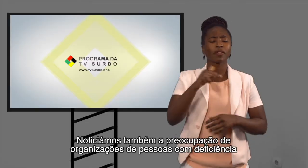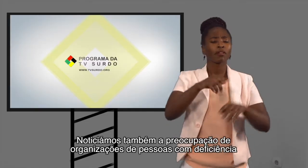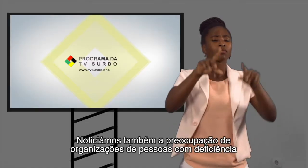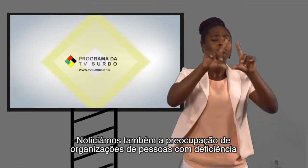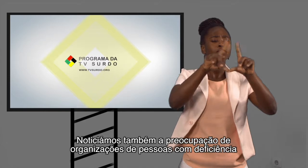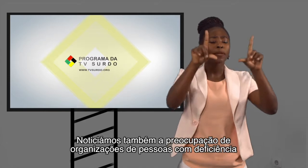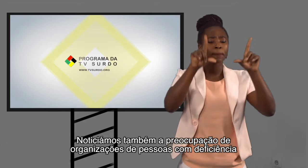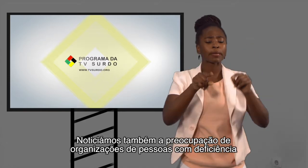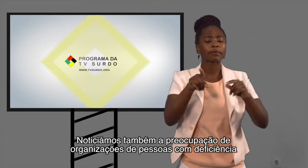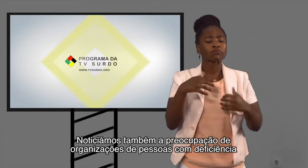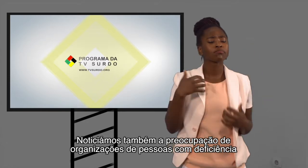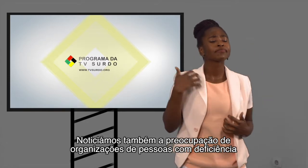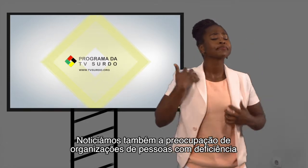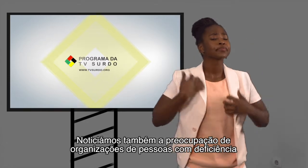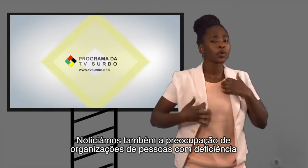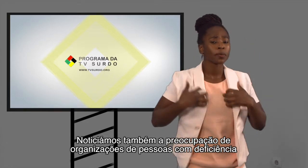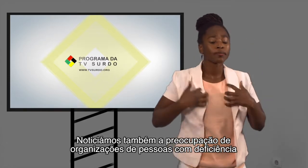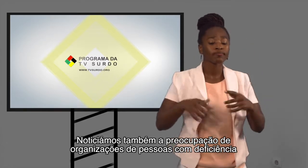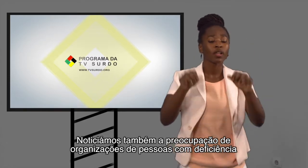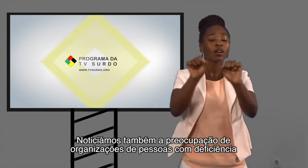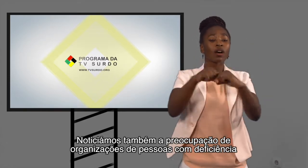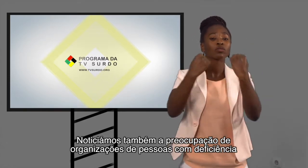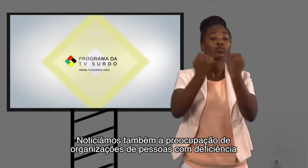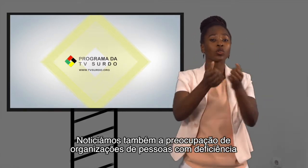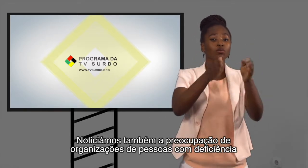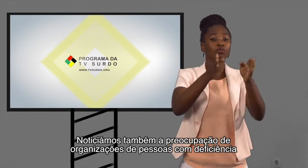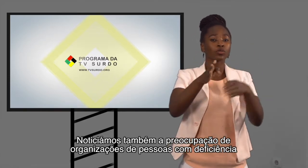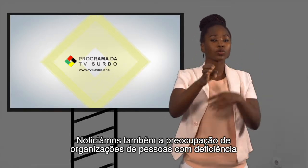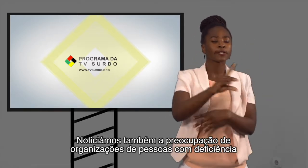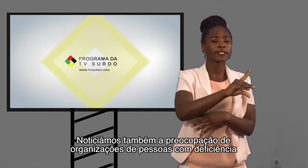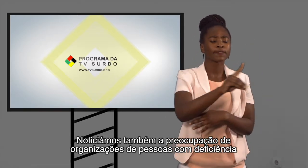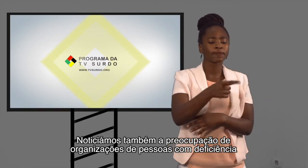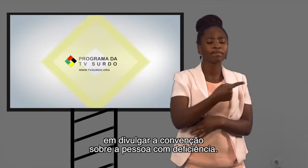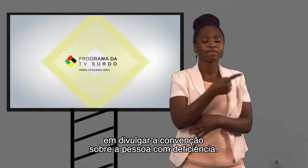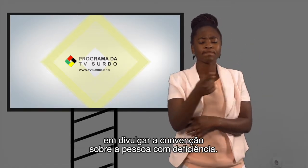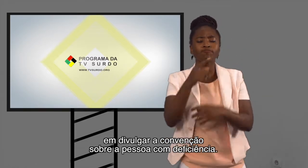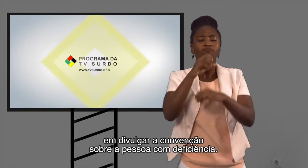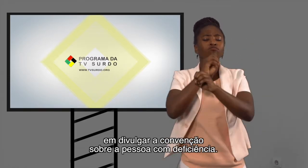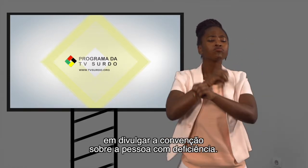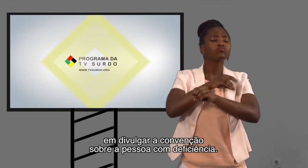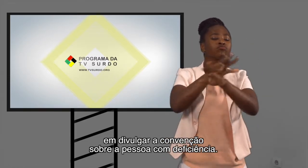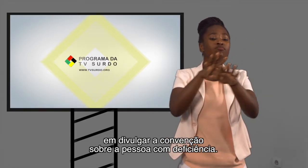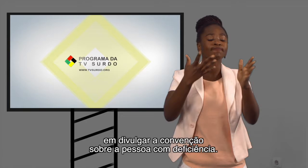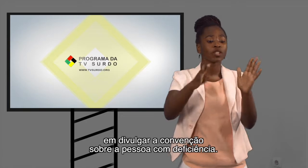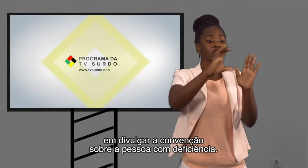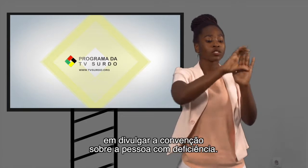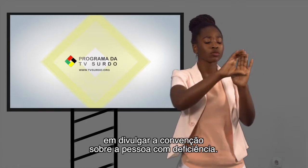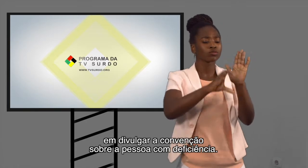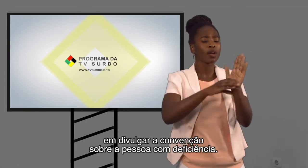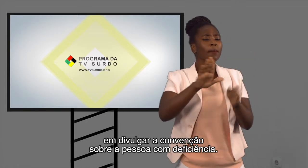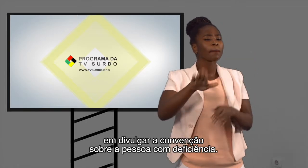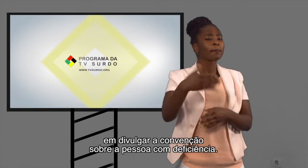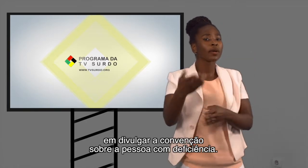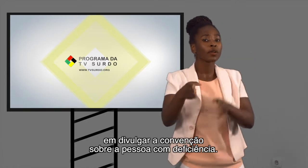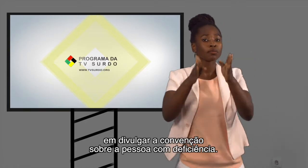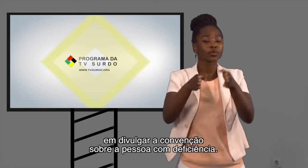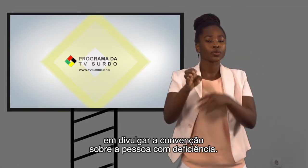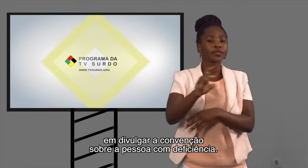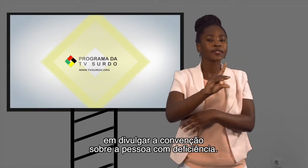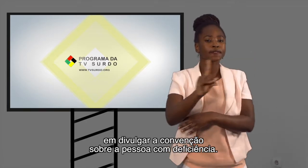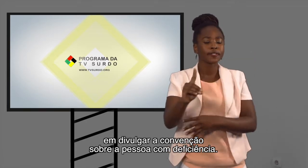Noticiamos também a preocupação de organizações de pessoas com deficiência em divulgar a convenção sobre a